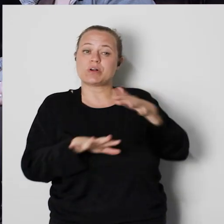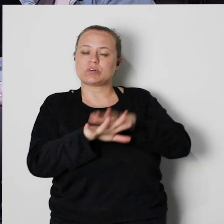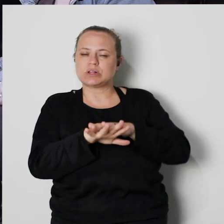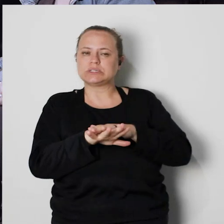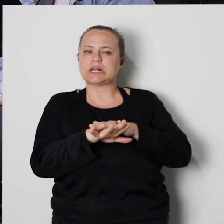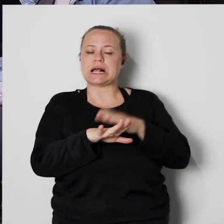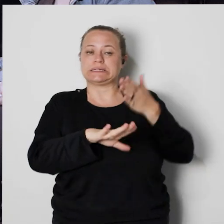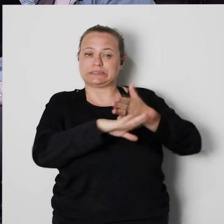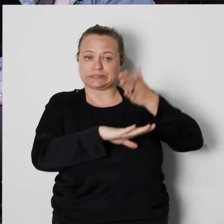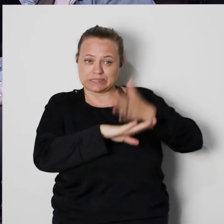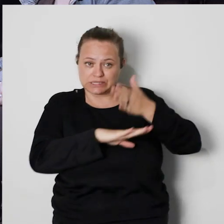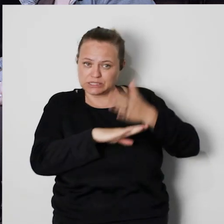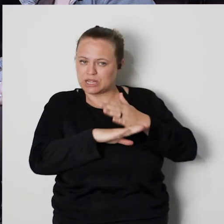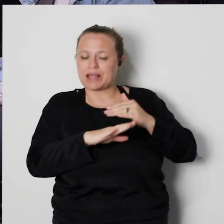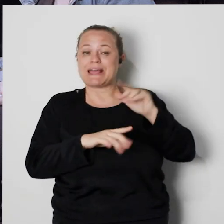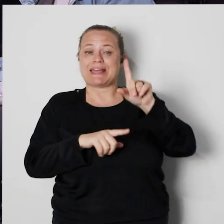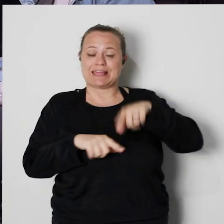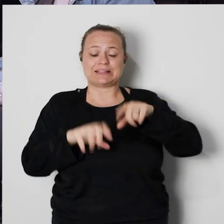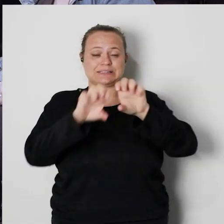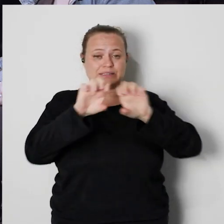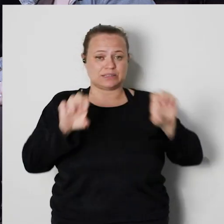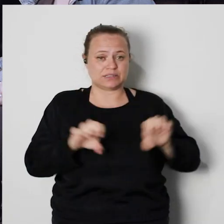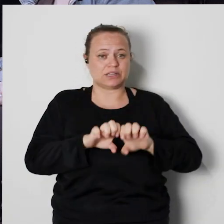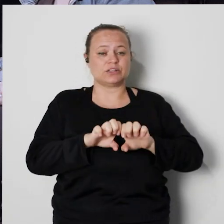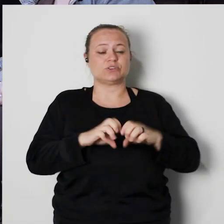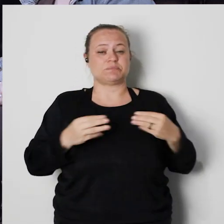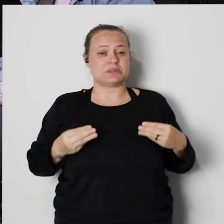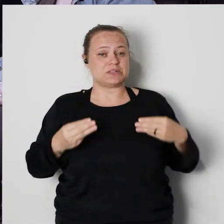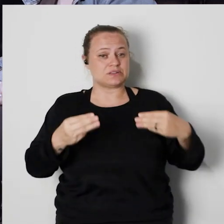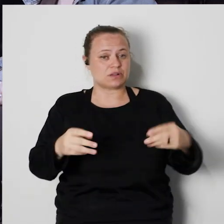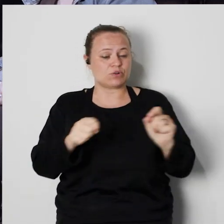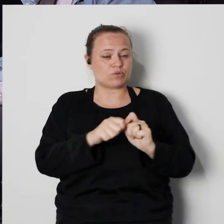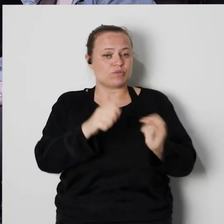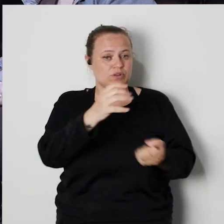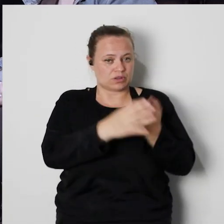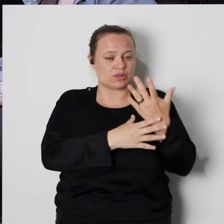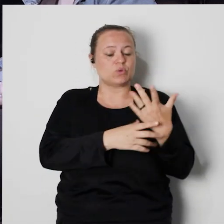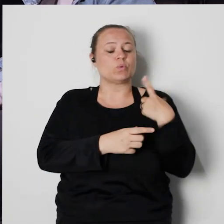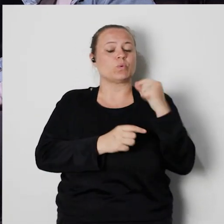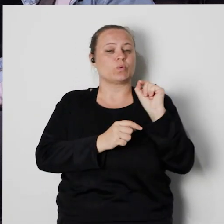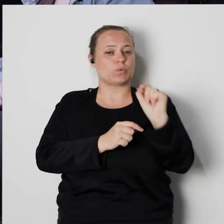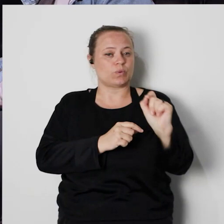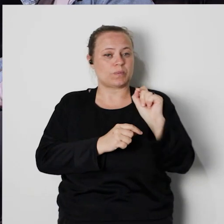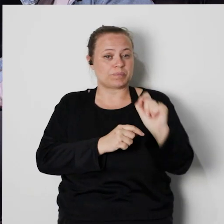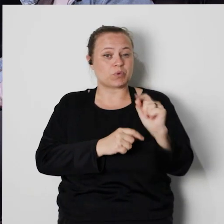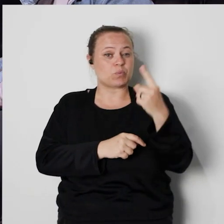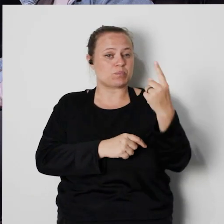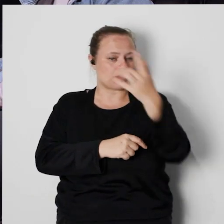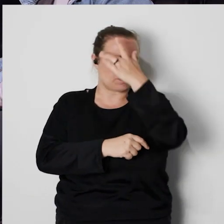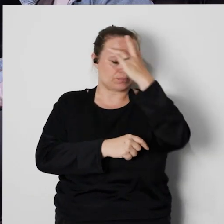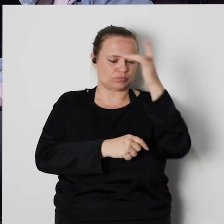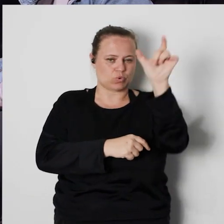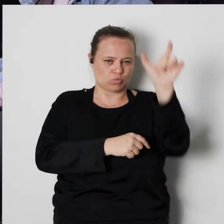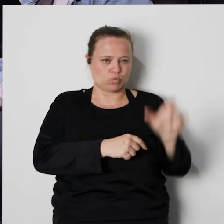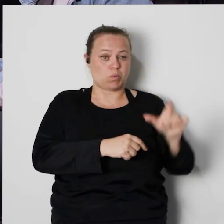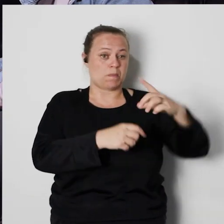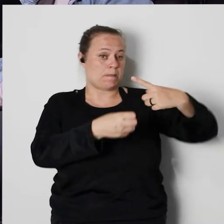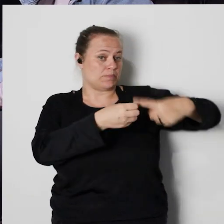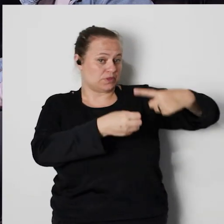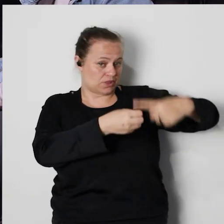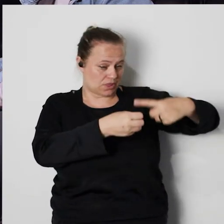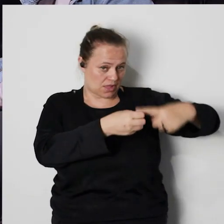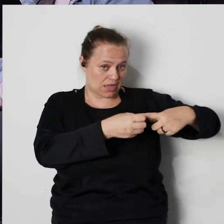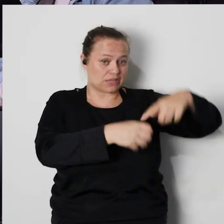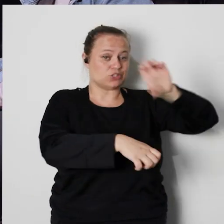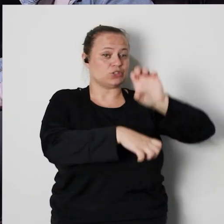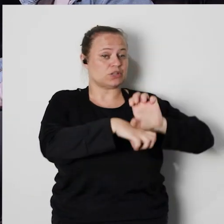época, a grande questão era a adesão ao Sistema Nacional, que foi colocado como uma estratégia que o